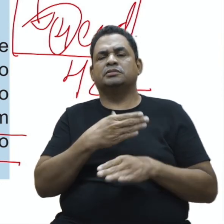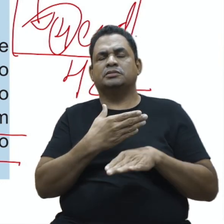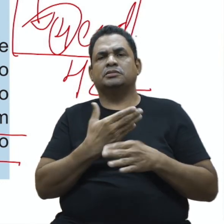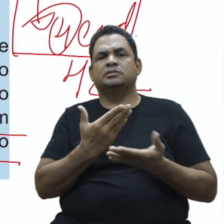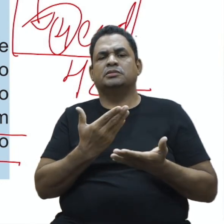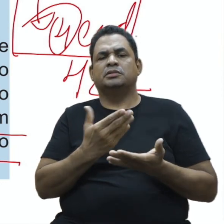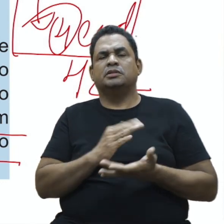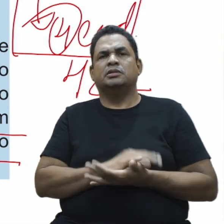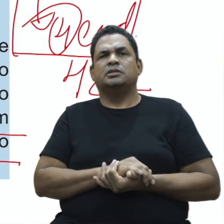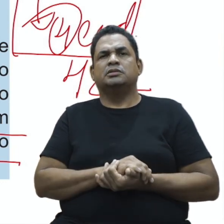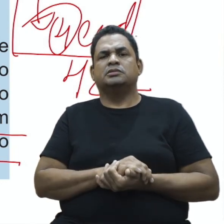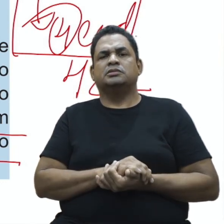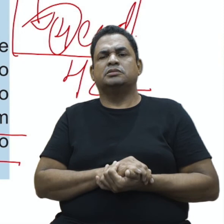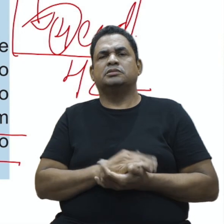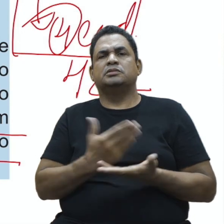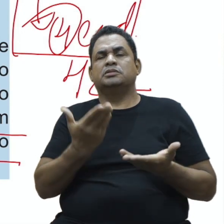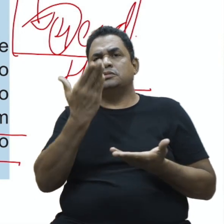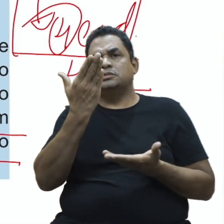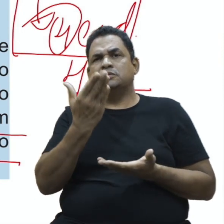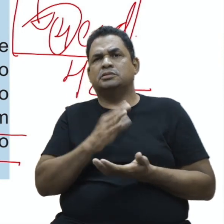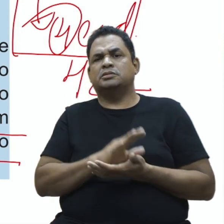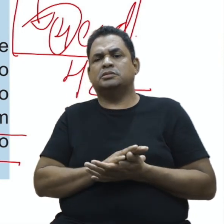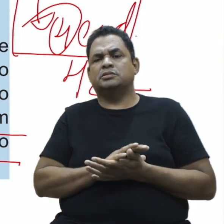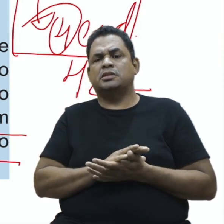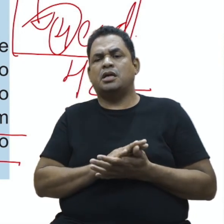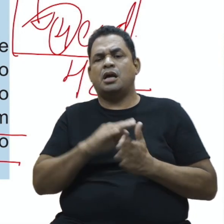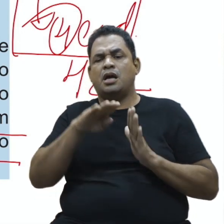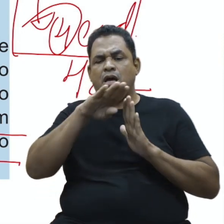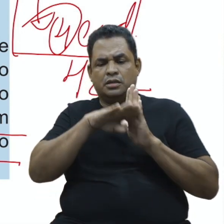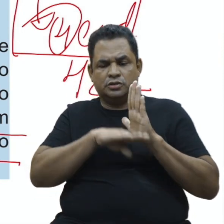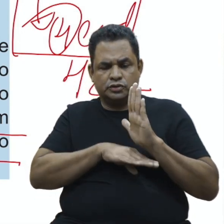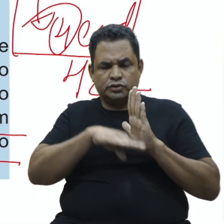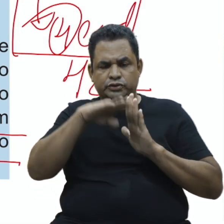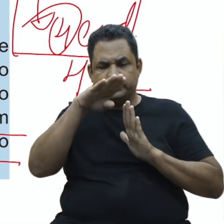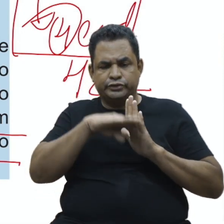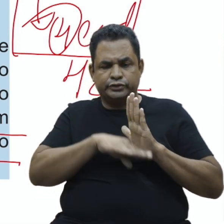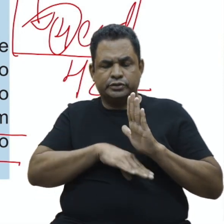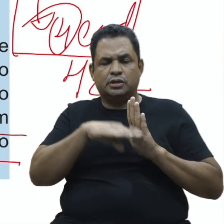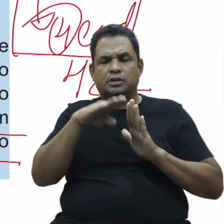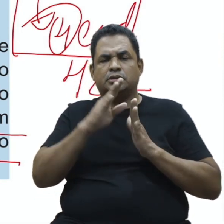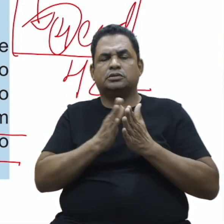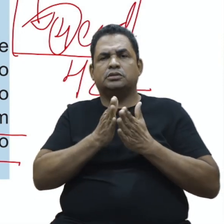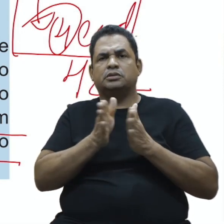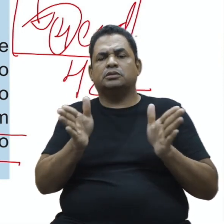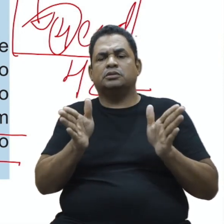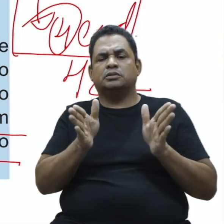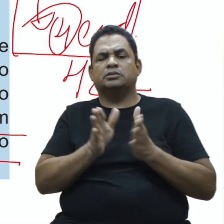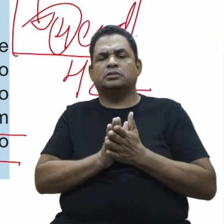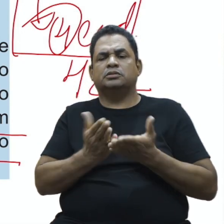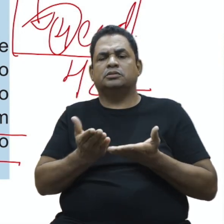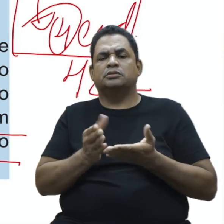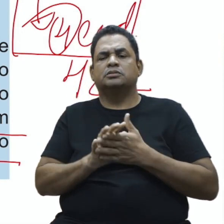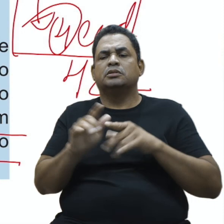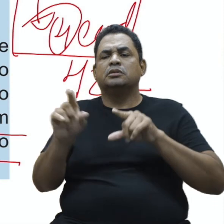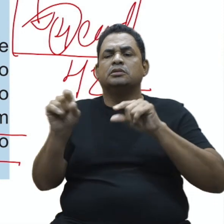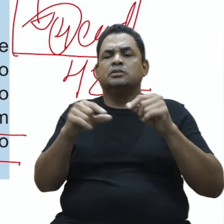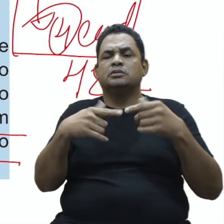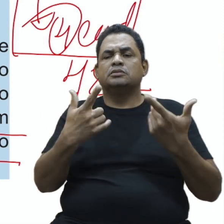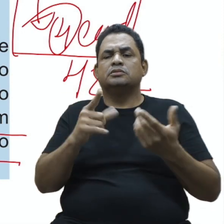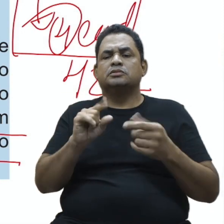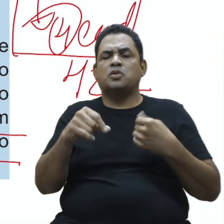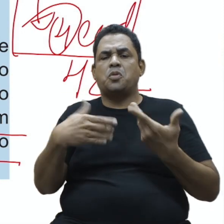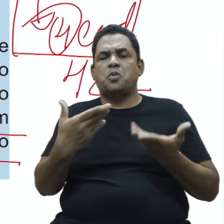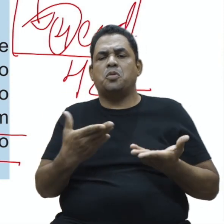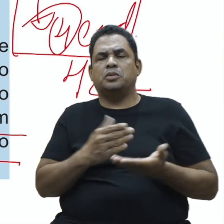vai nessa questão aqui, ó, na lista aberta. O partido escolhe os candidatos lá, bota para jogo e a gente escolhe os que